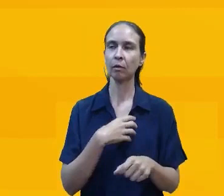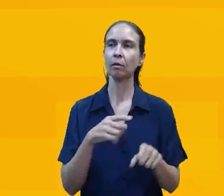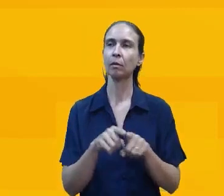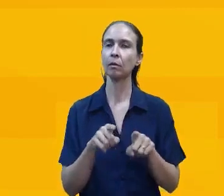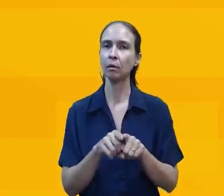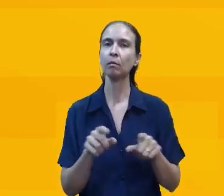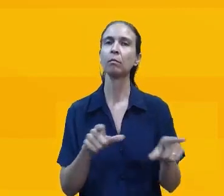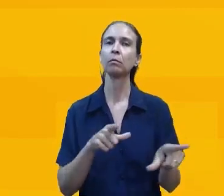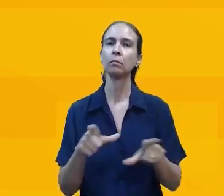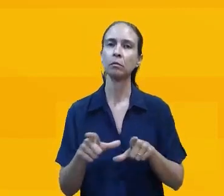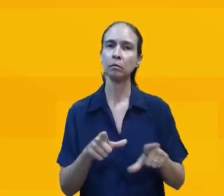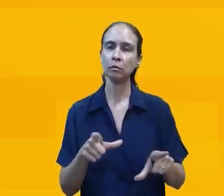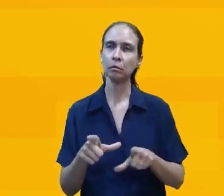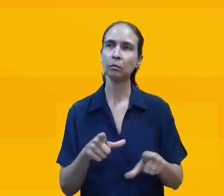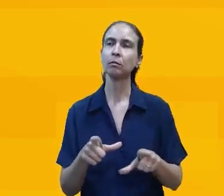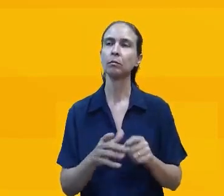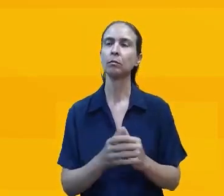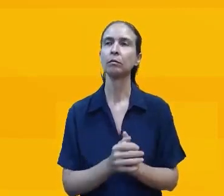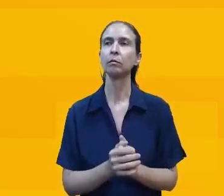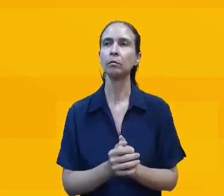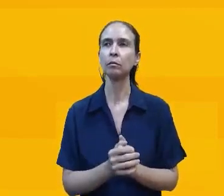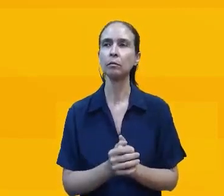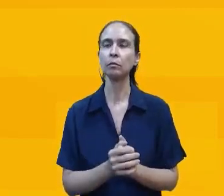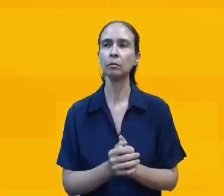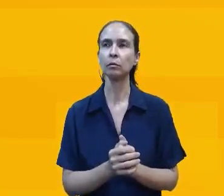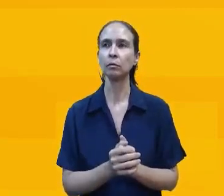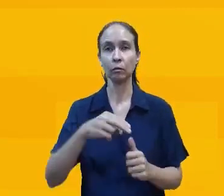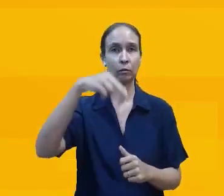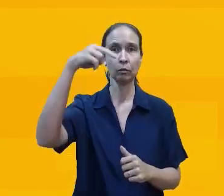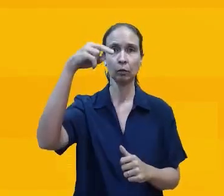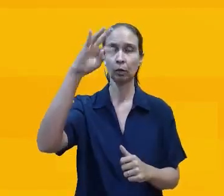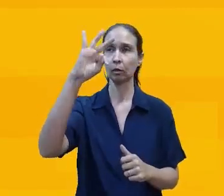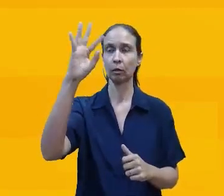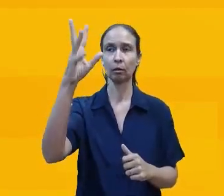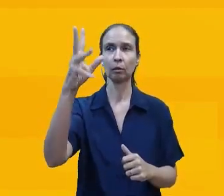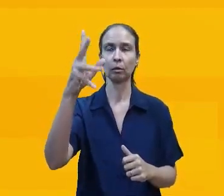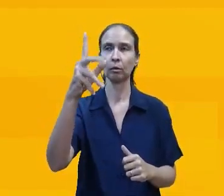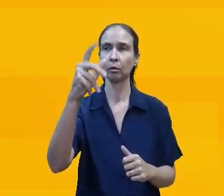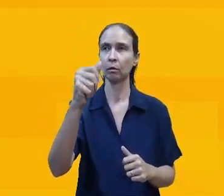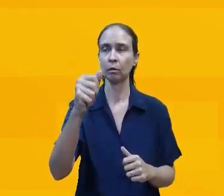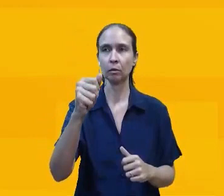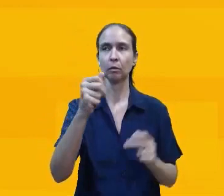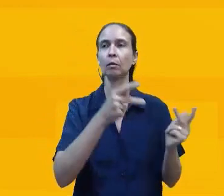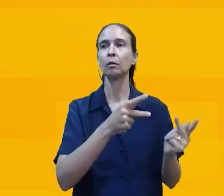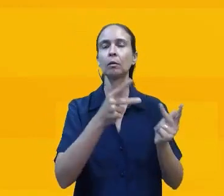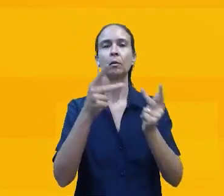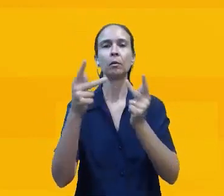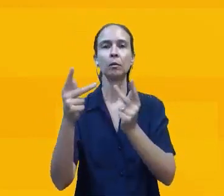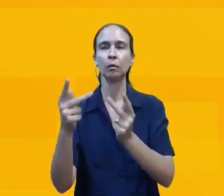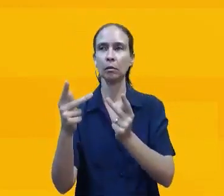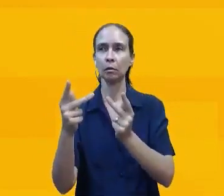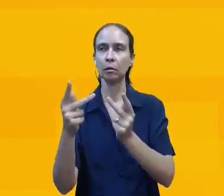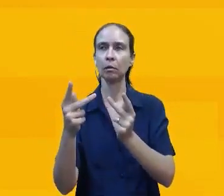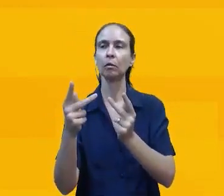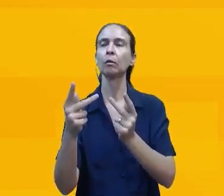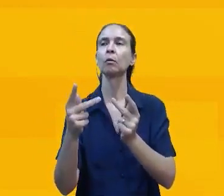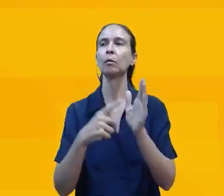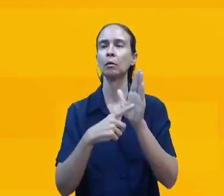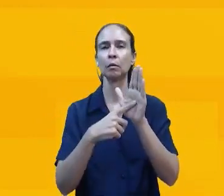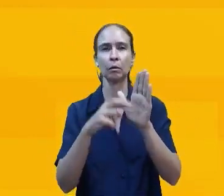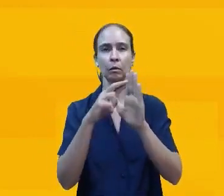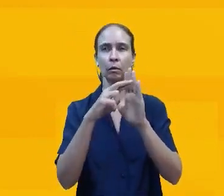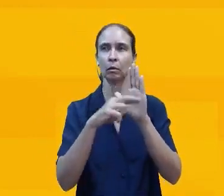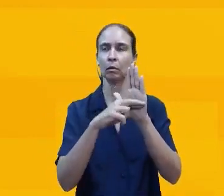nacional. Aqui todo o norte, já pessoal de estados menores produtores, como Acre, Rondônia,